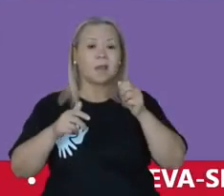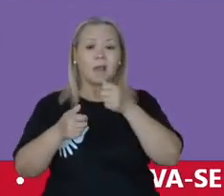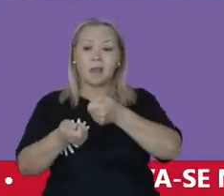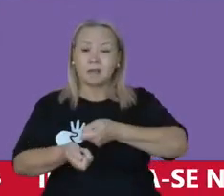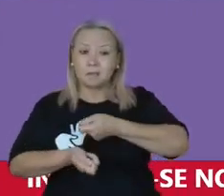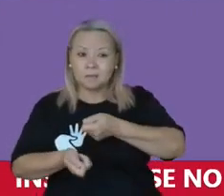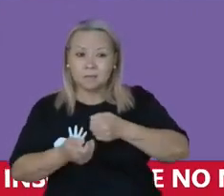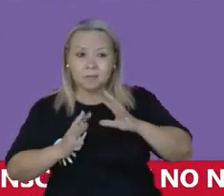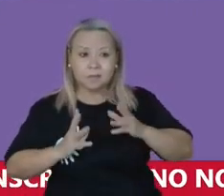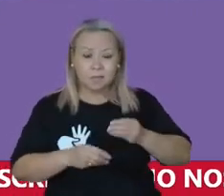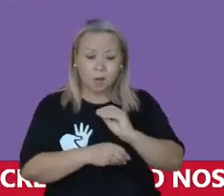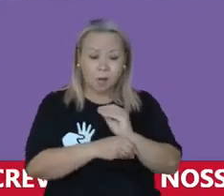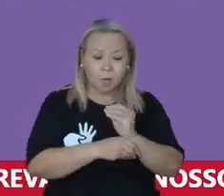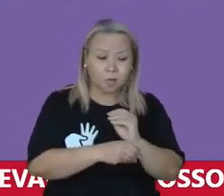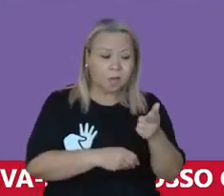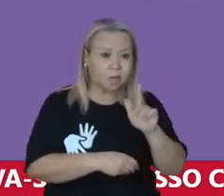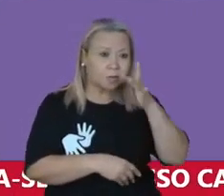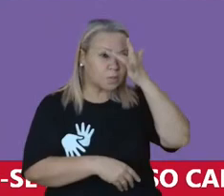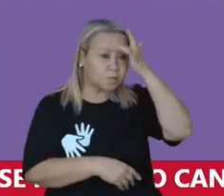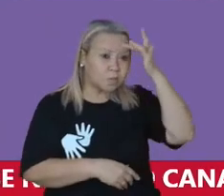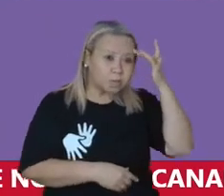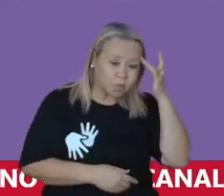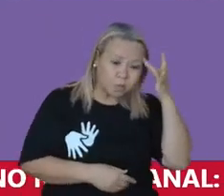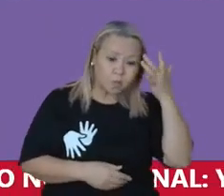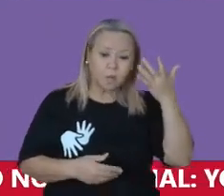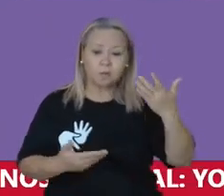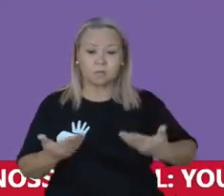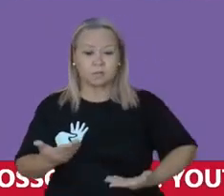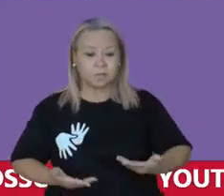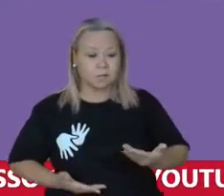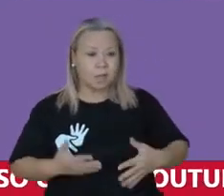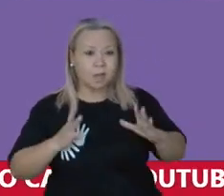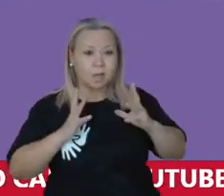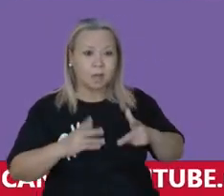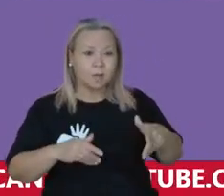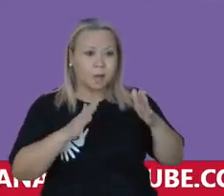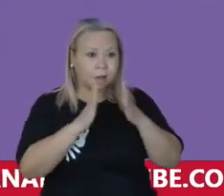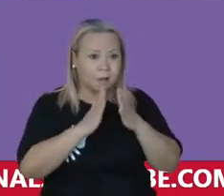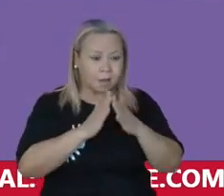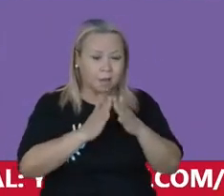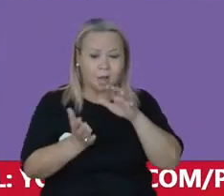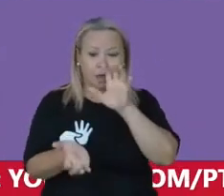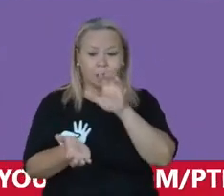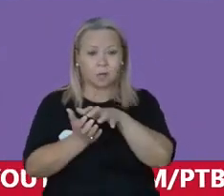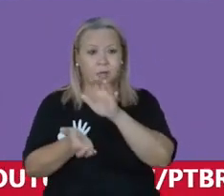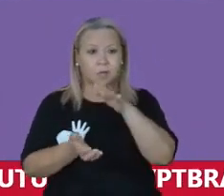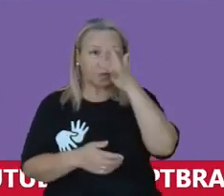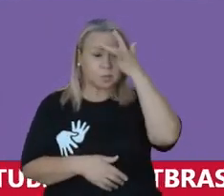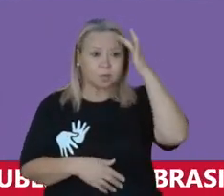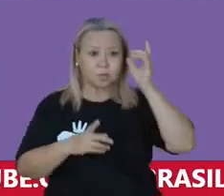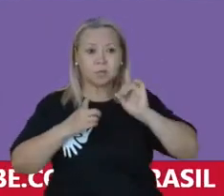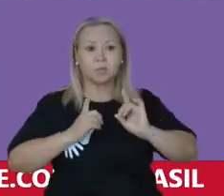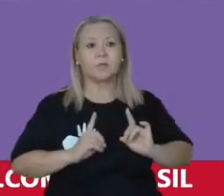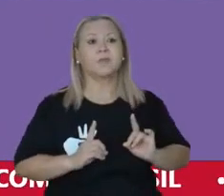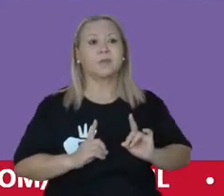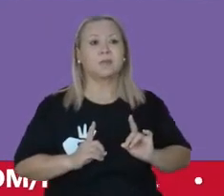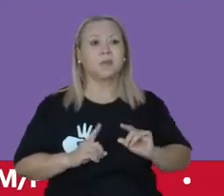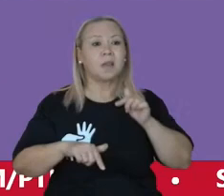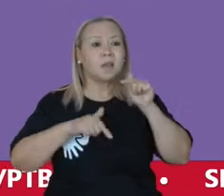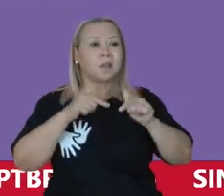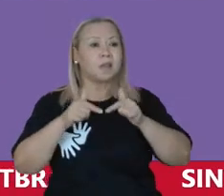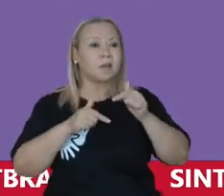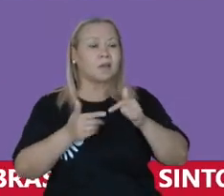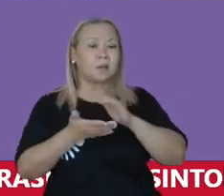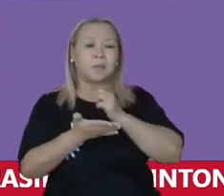o trabalho no cuidado com outras pessoas, com crianças, com idosos, com pessoas com deficiência, um trabalho